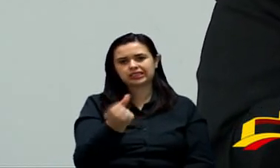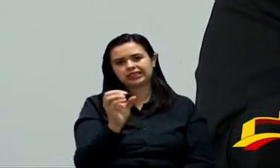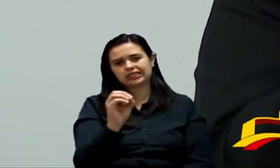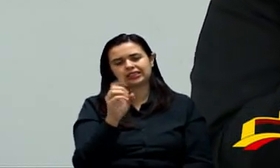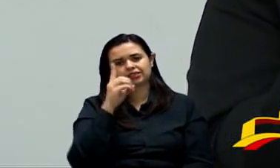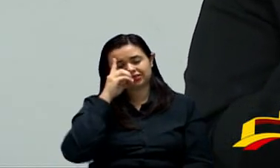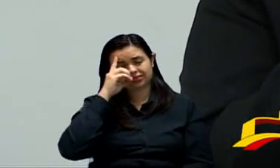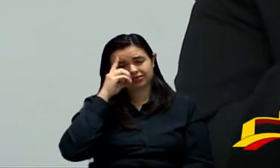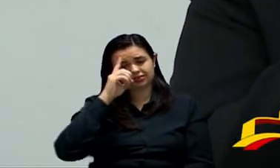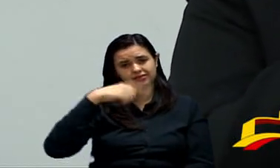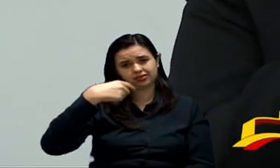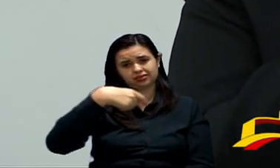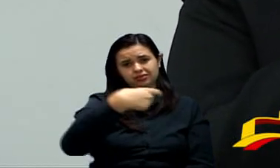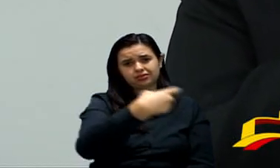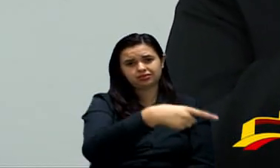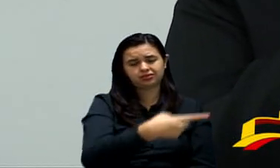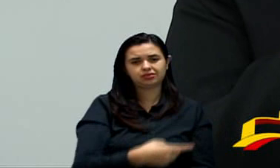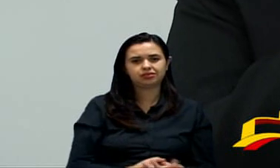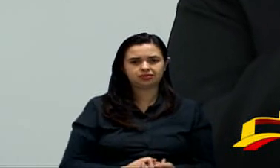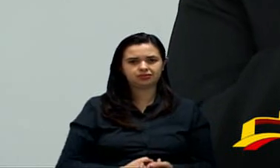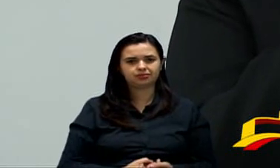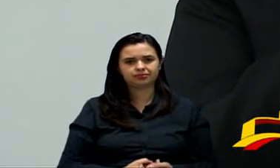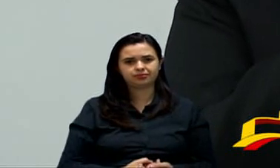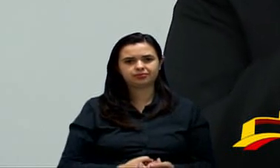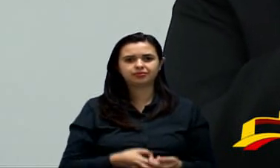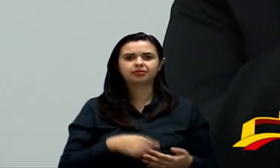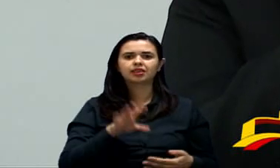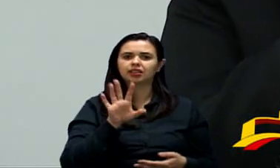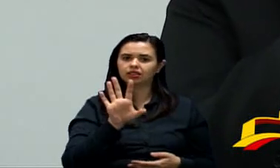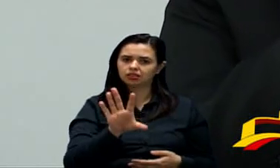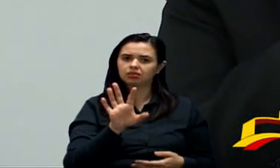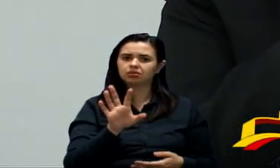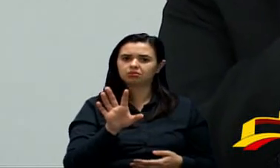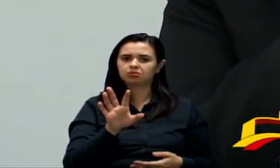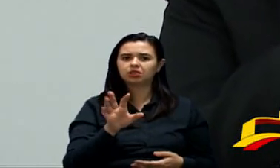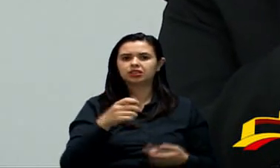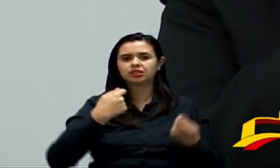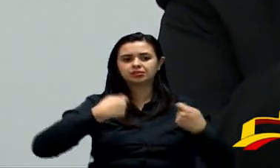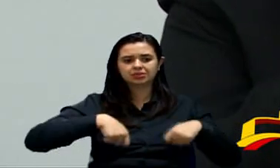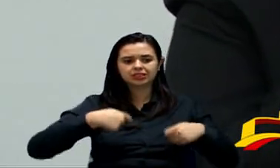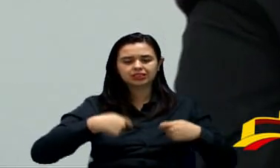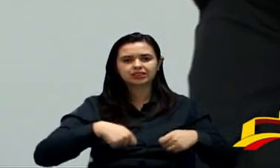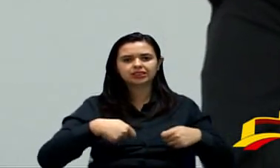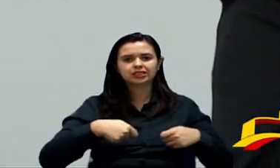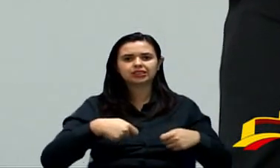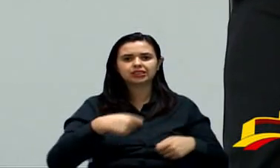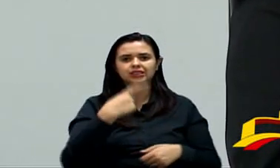ela tem que ter acompanhamento, acho que de... Homem quer isso, de casa 15 a 20 dias.